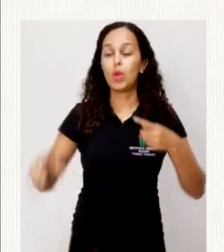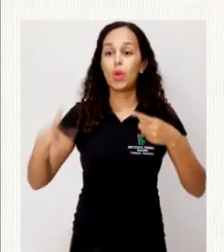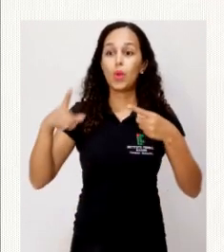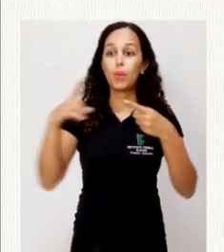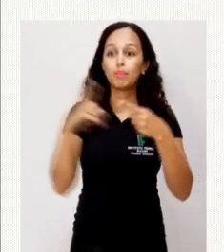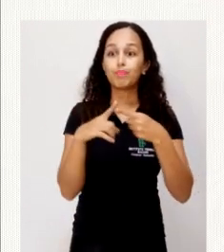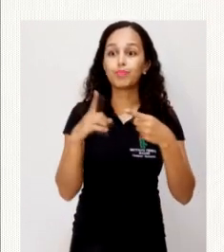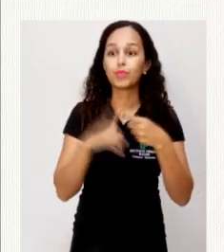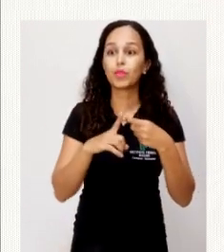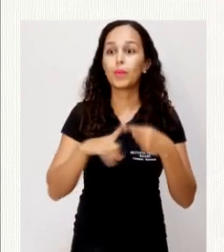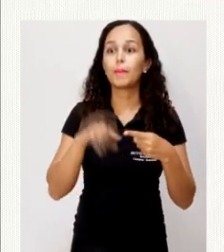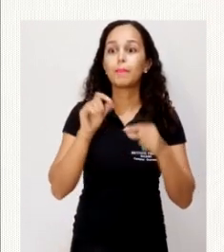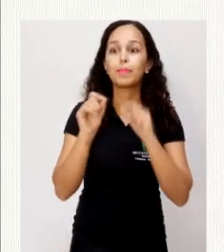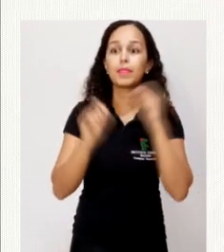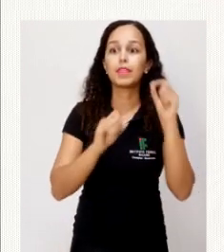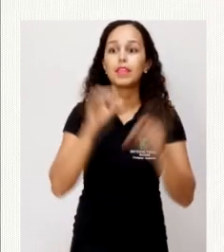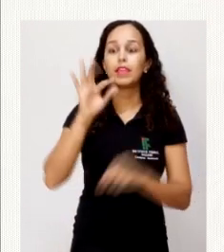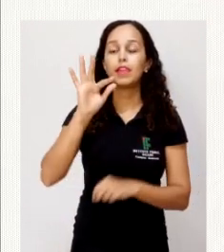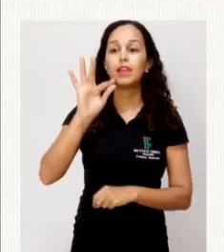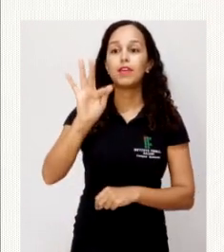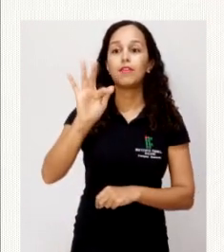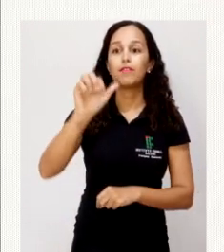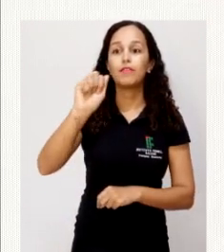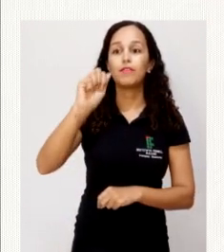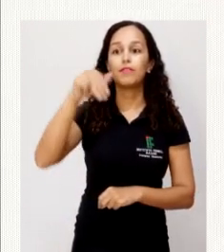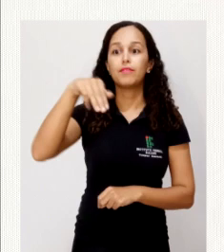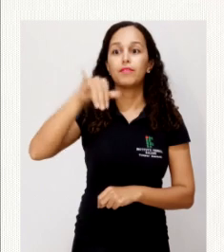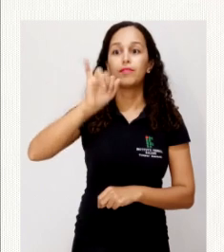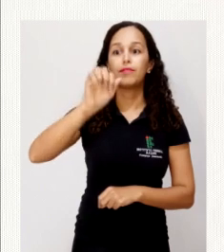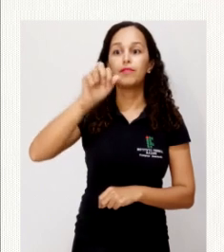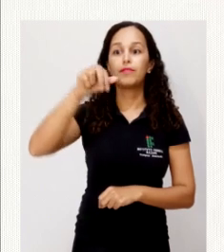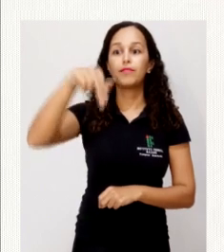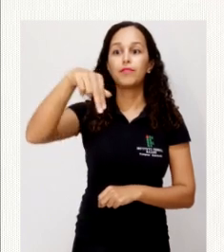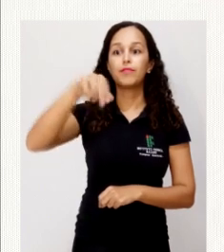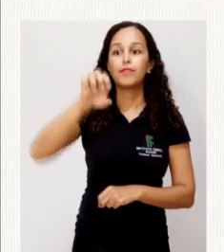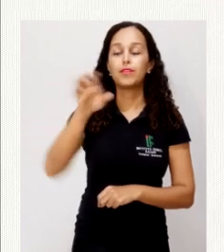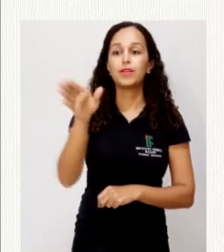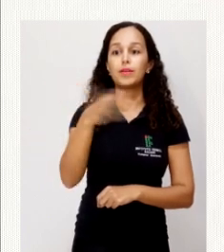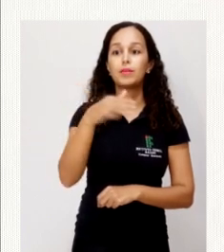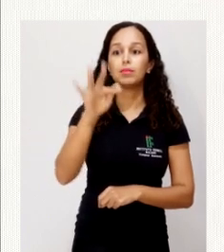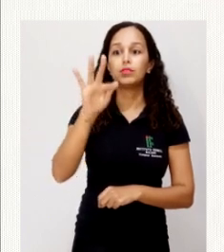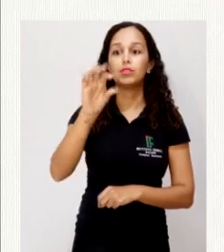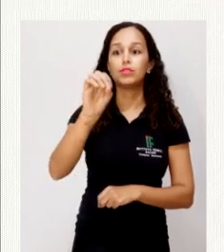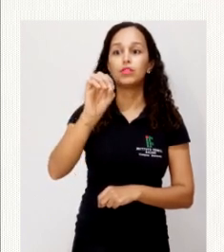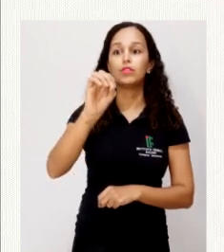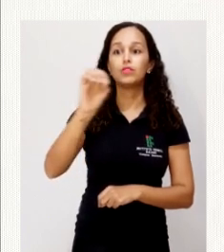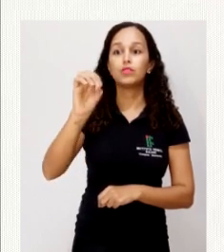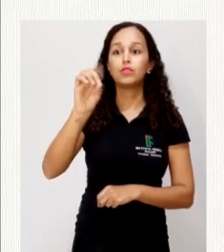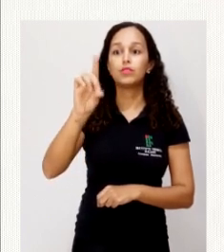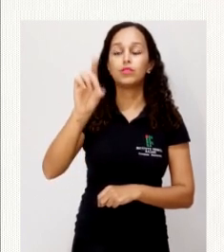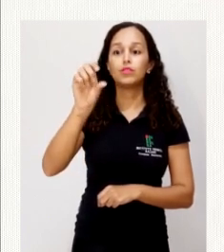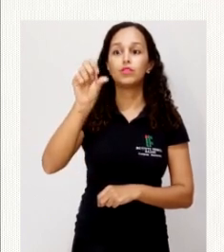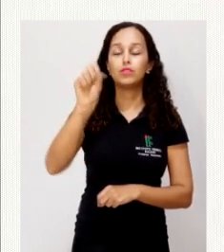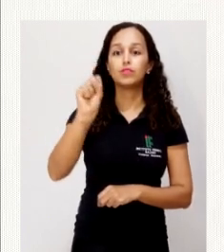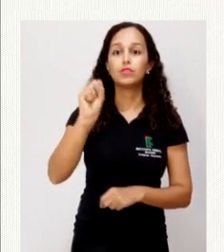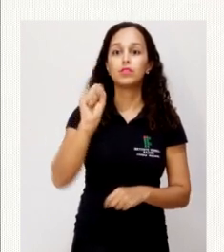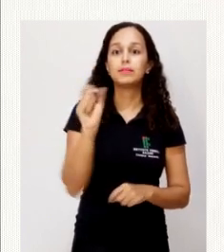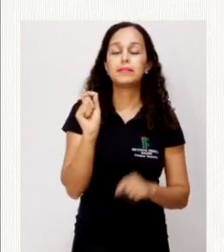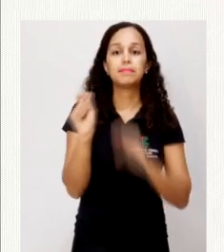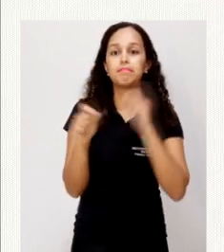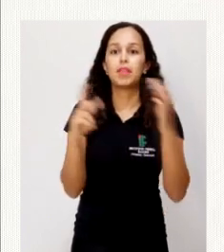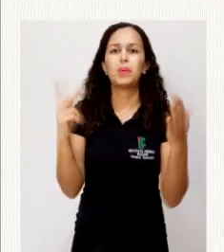subutilizadas. Um deles são os family foods, que se refere a alimentos de miséria, de situações de